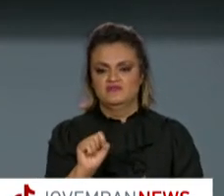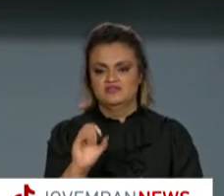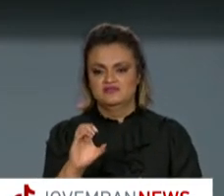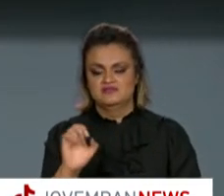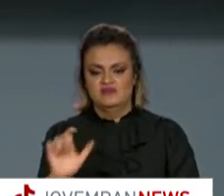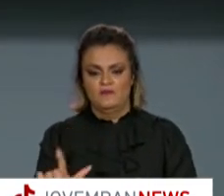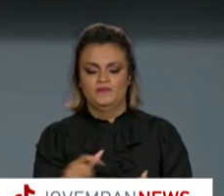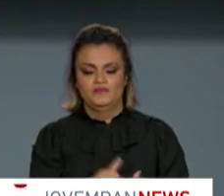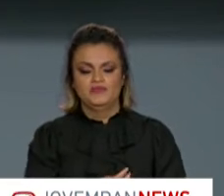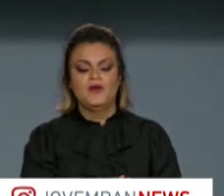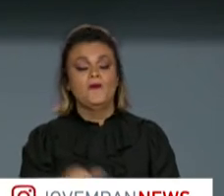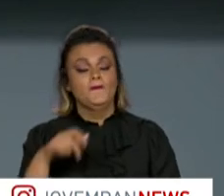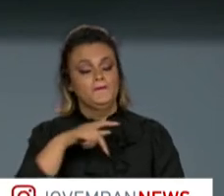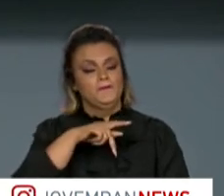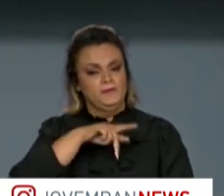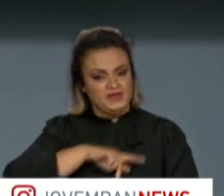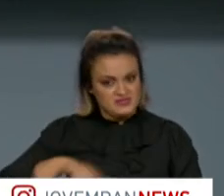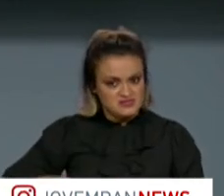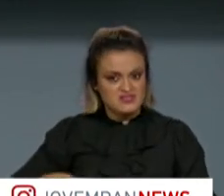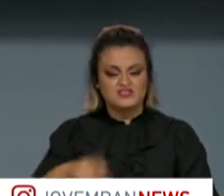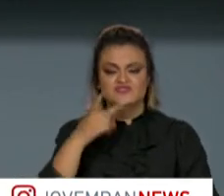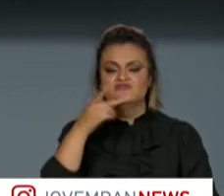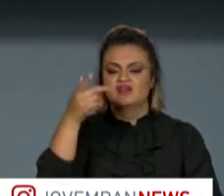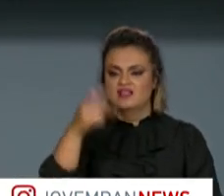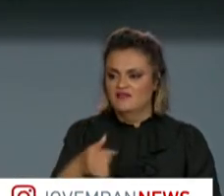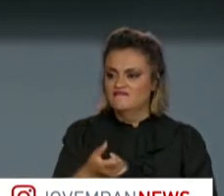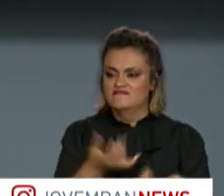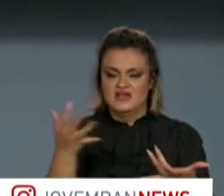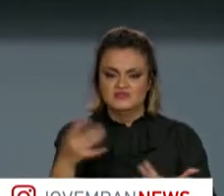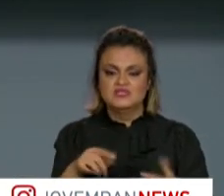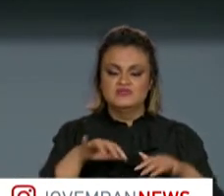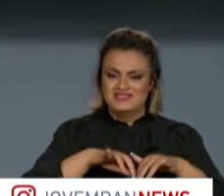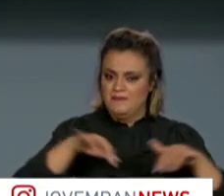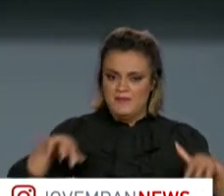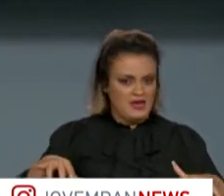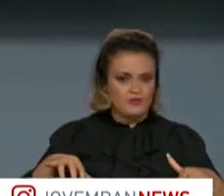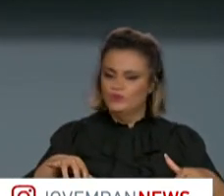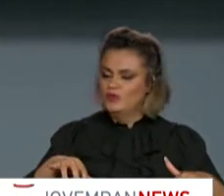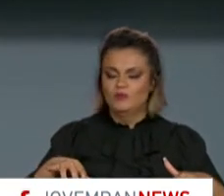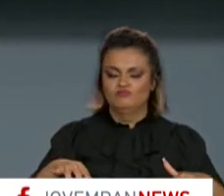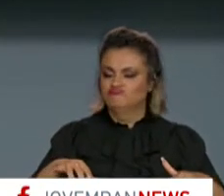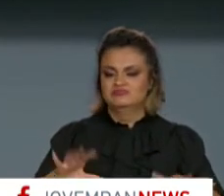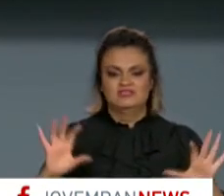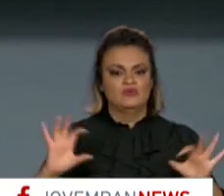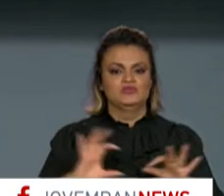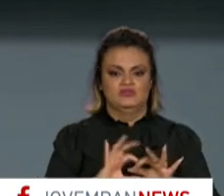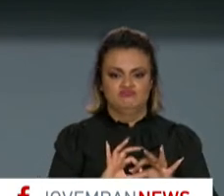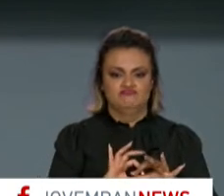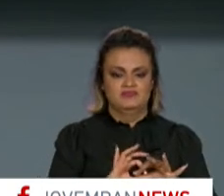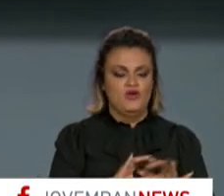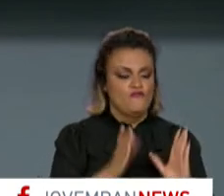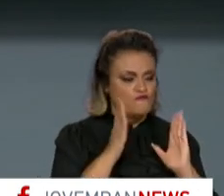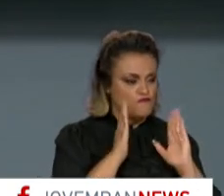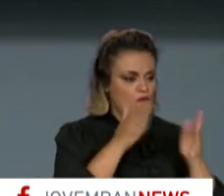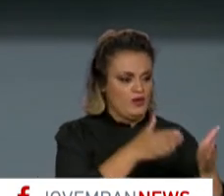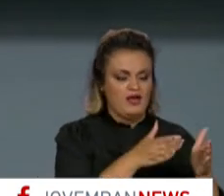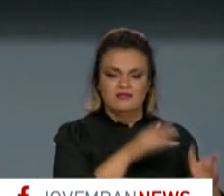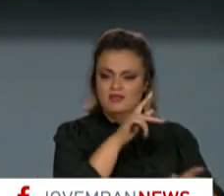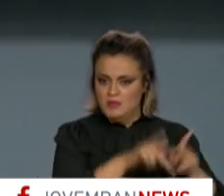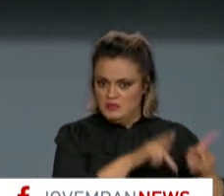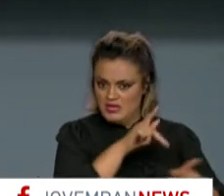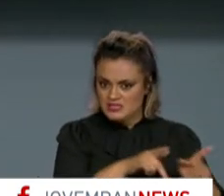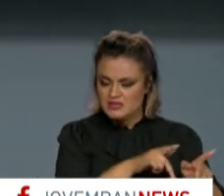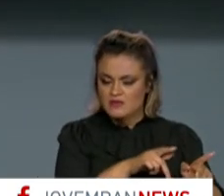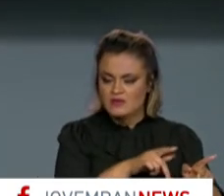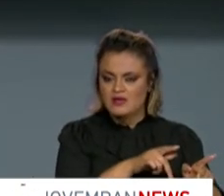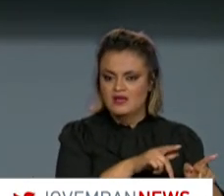O presidente não cansa de repetir que ele não vê essas coisas como separadas. Você atender a população como nós estamos